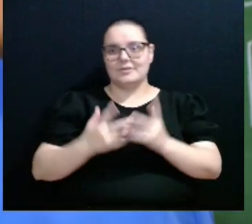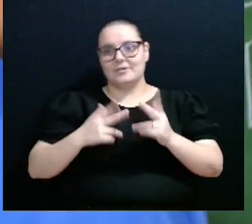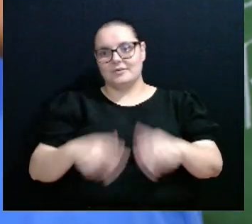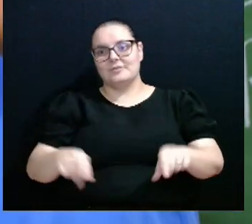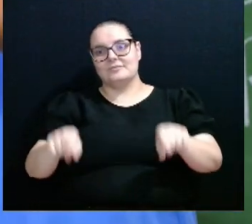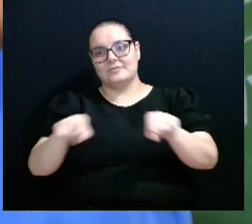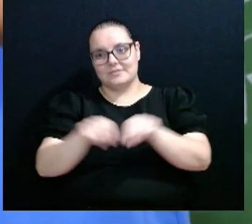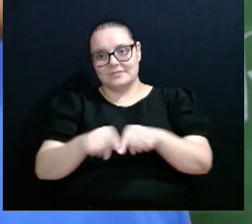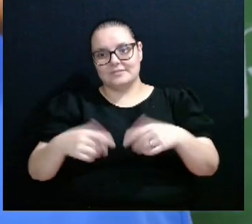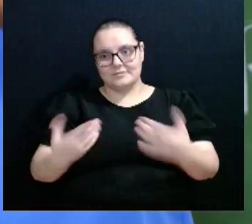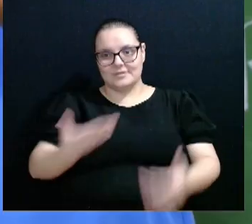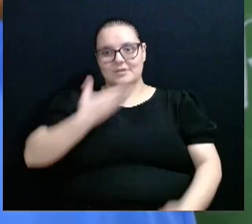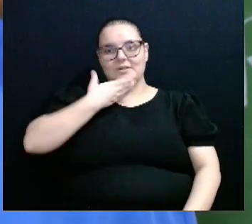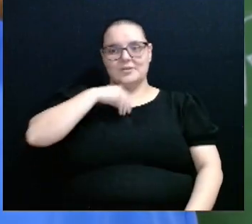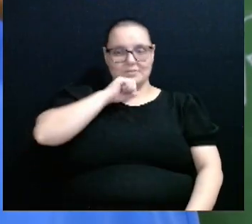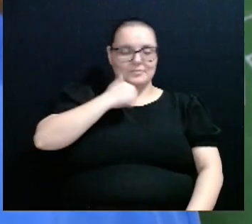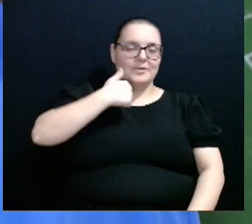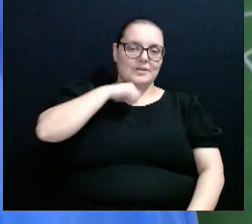pais levarem a criança,